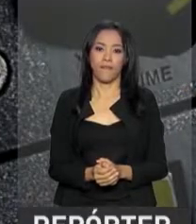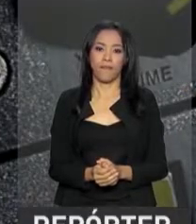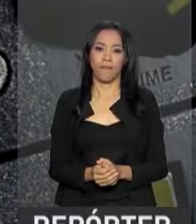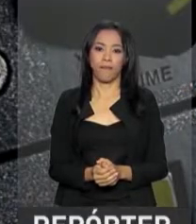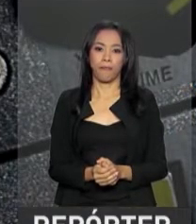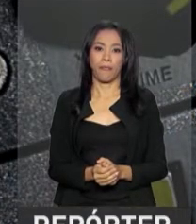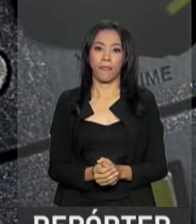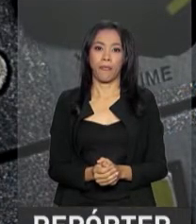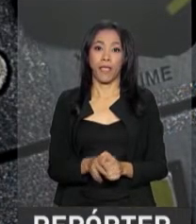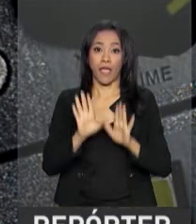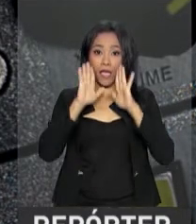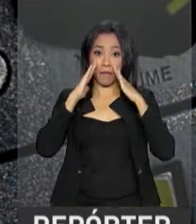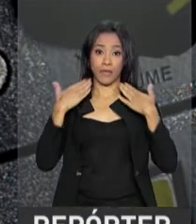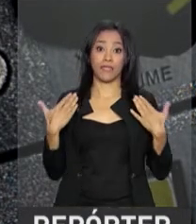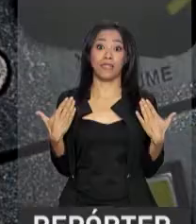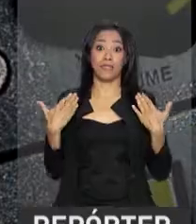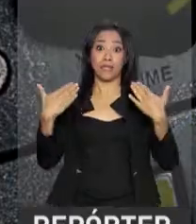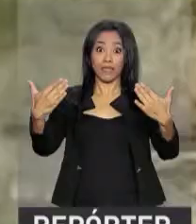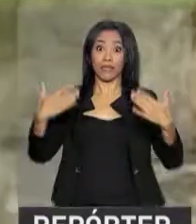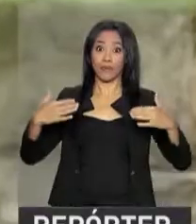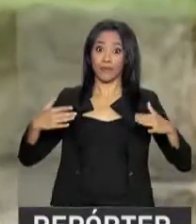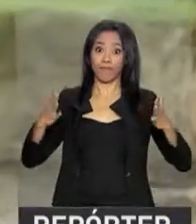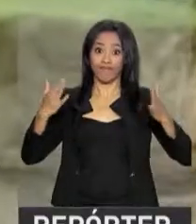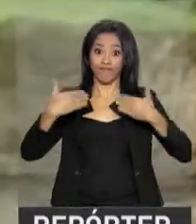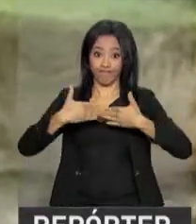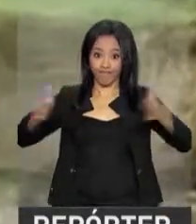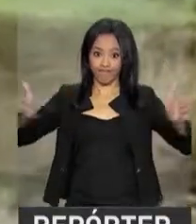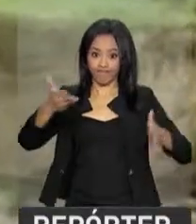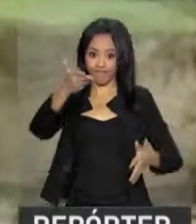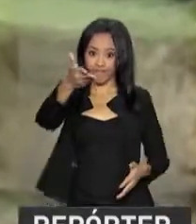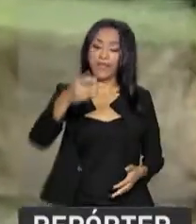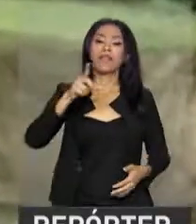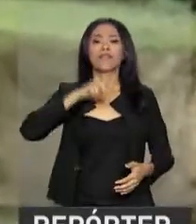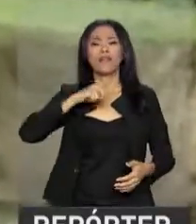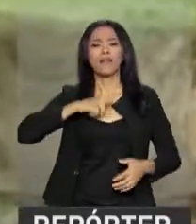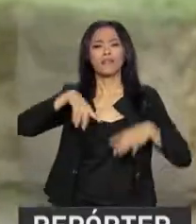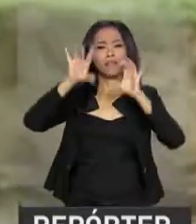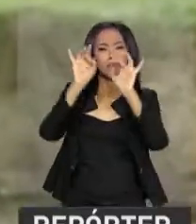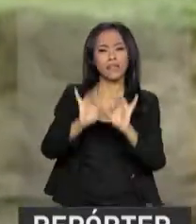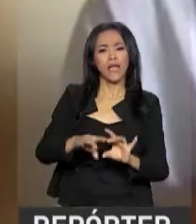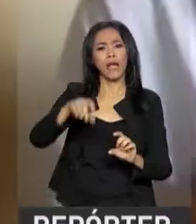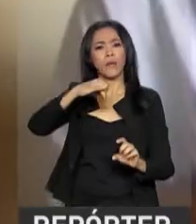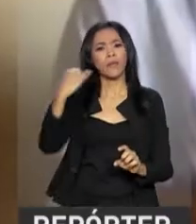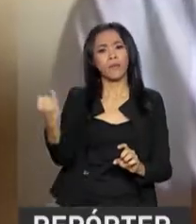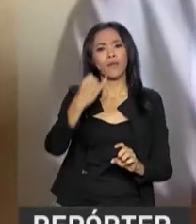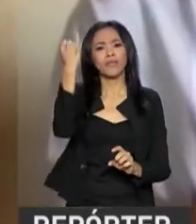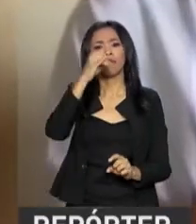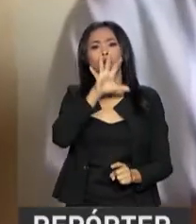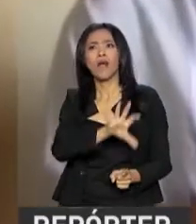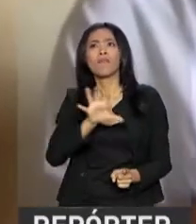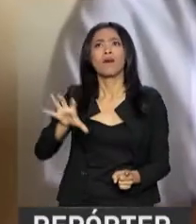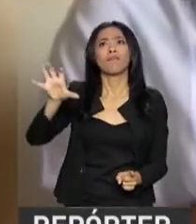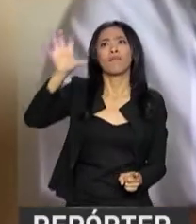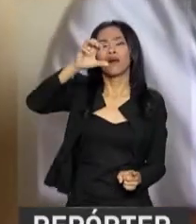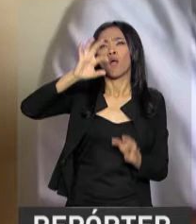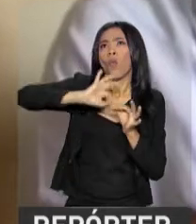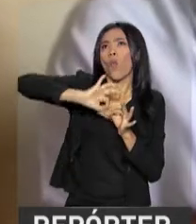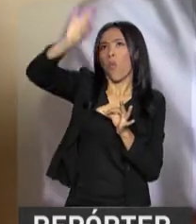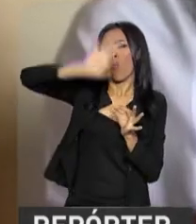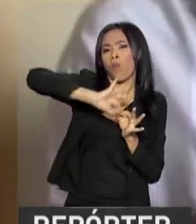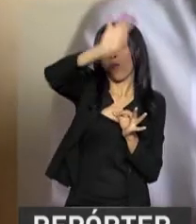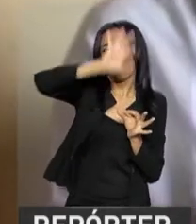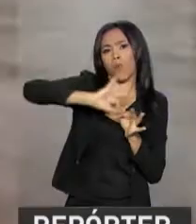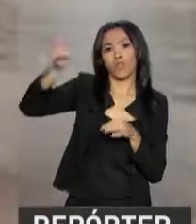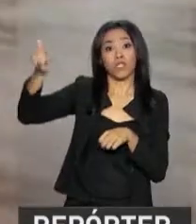Está no ar a Voz do Brasil. A Voz do Brasil tem especial importância para as regiões afastadas dos grandes centros